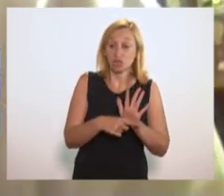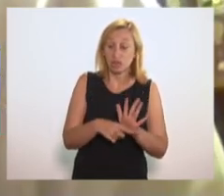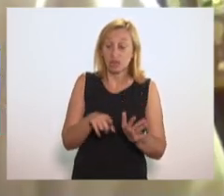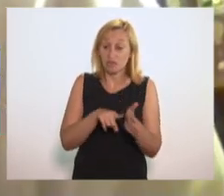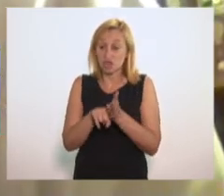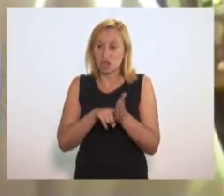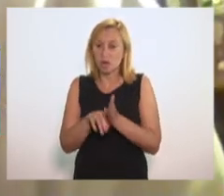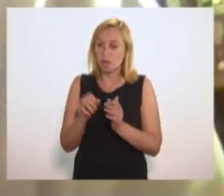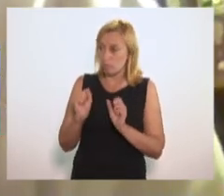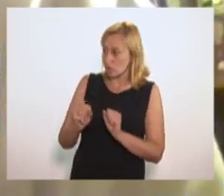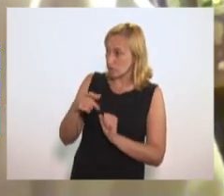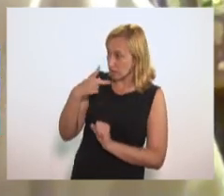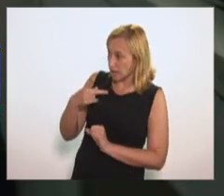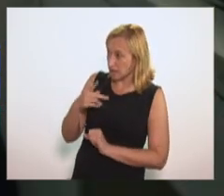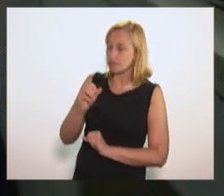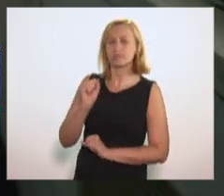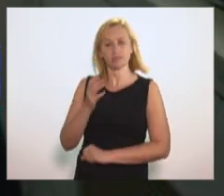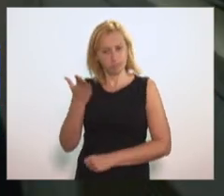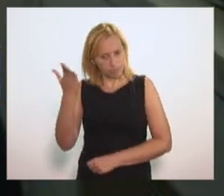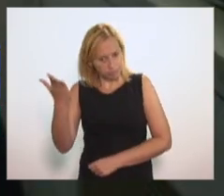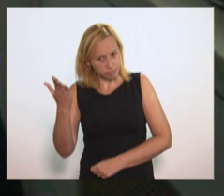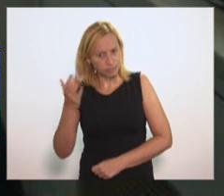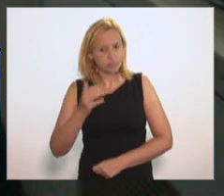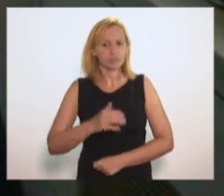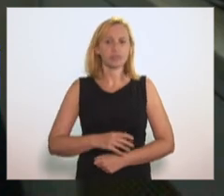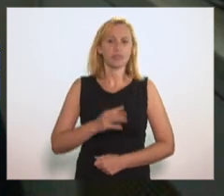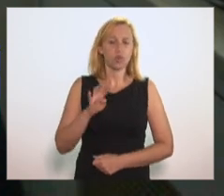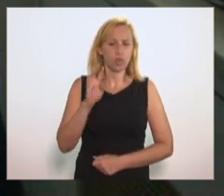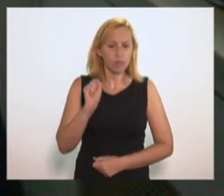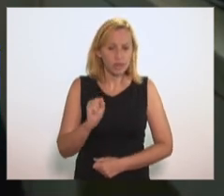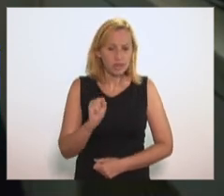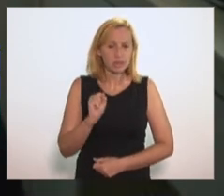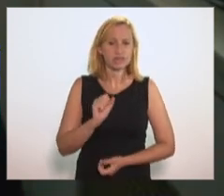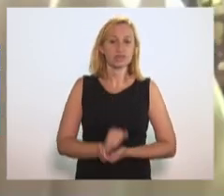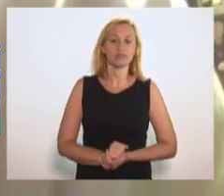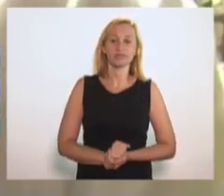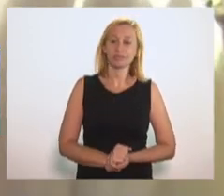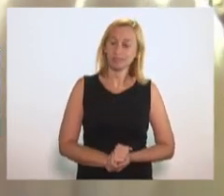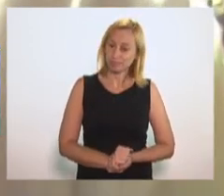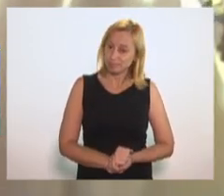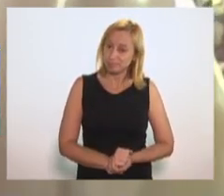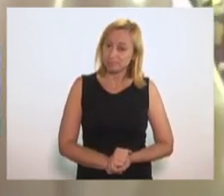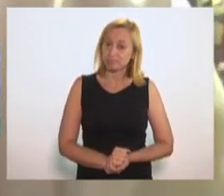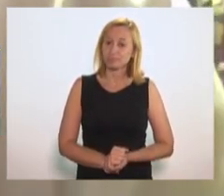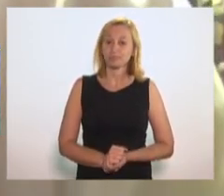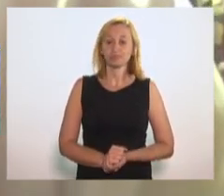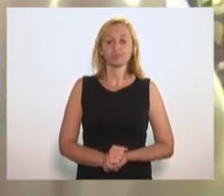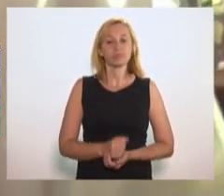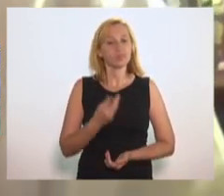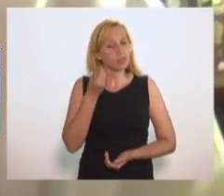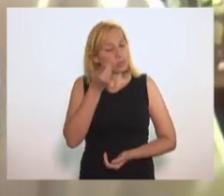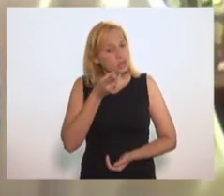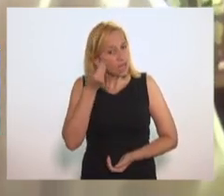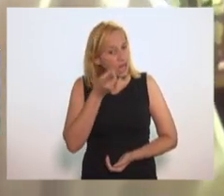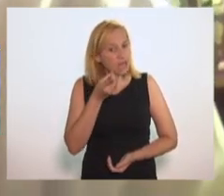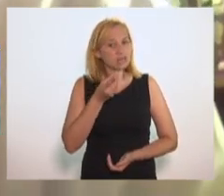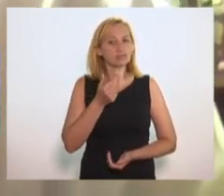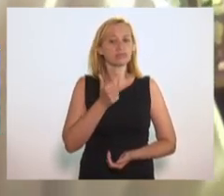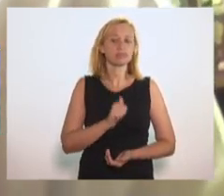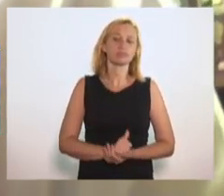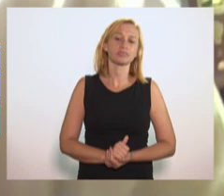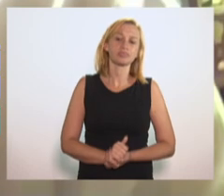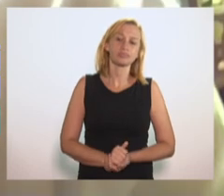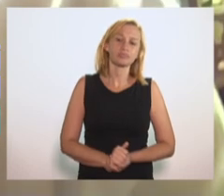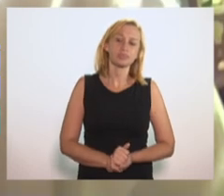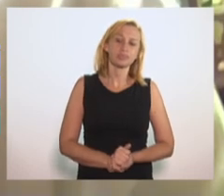uma parte claro deputado é caríssimo deputado deputados